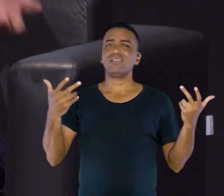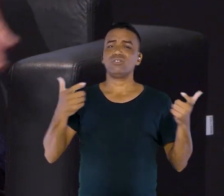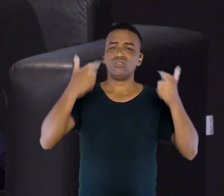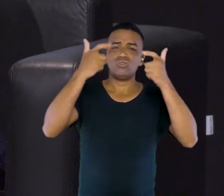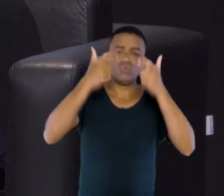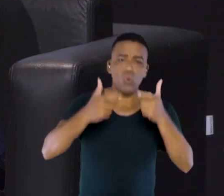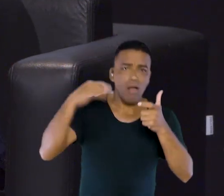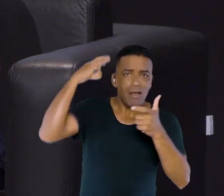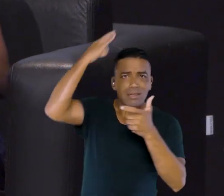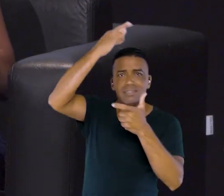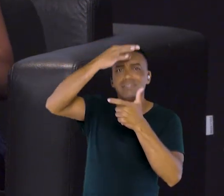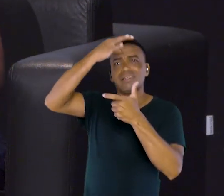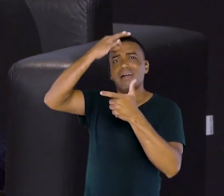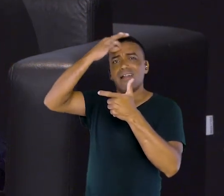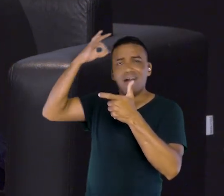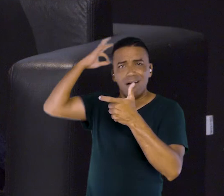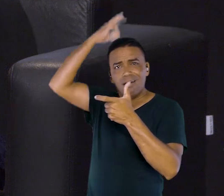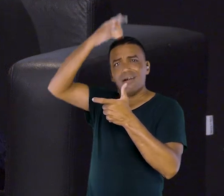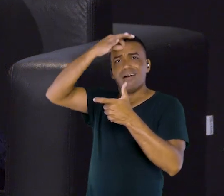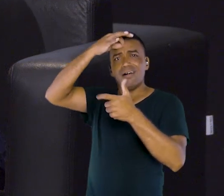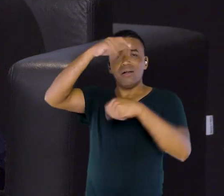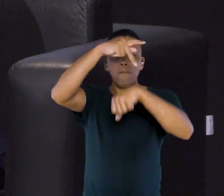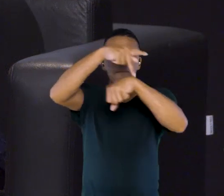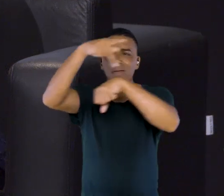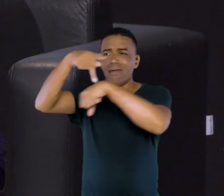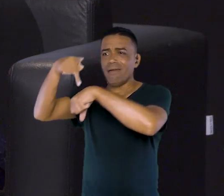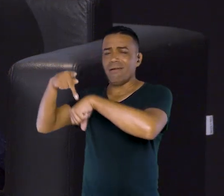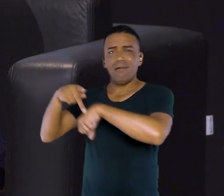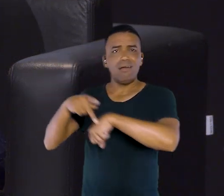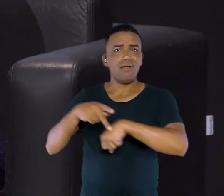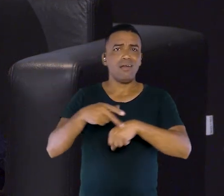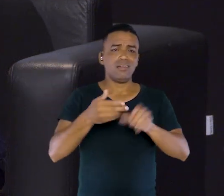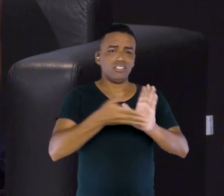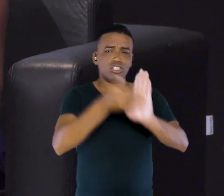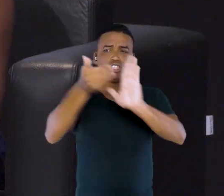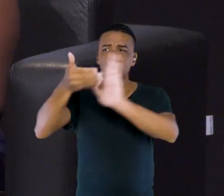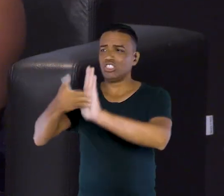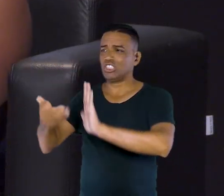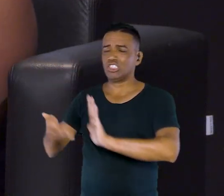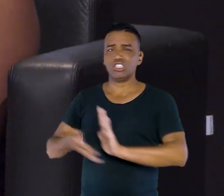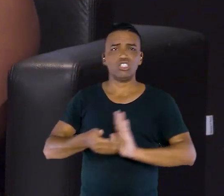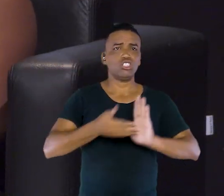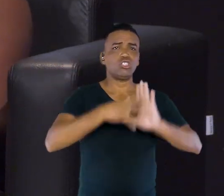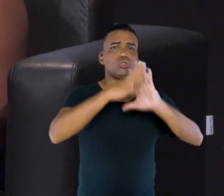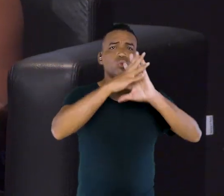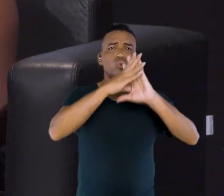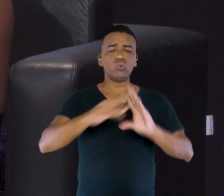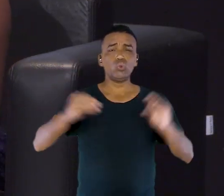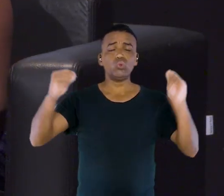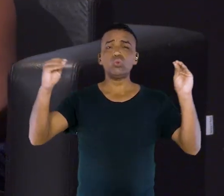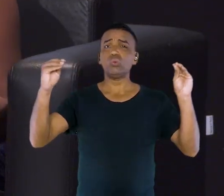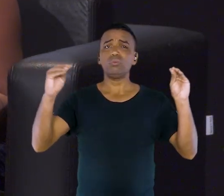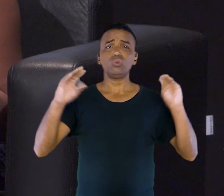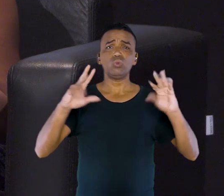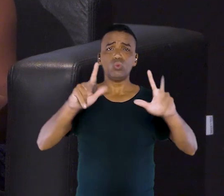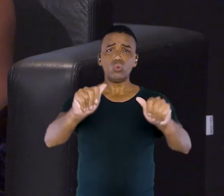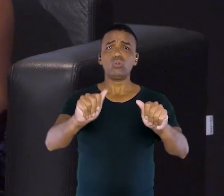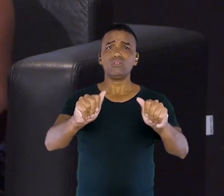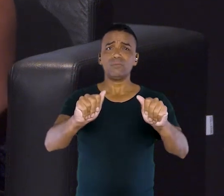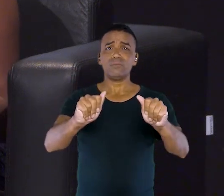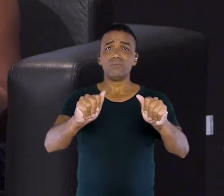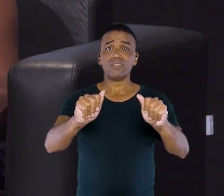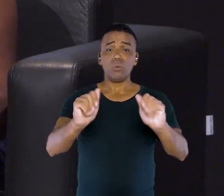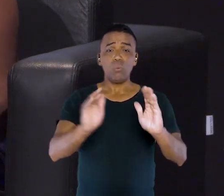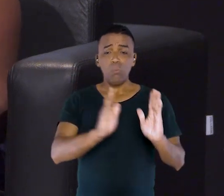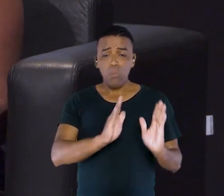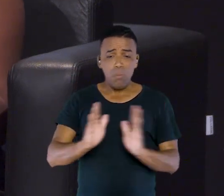onde estão as pedras que eram sagrados. Então, acho que é um momento único de a